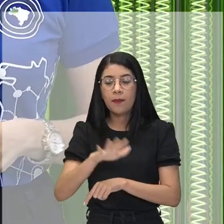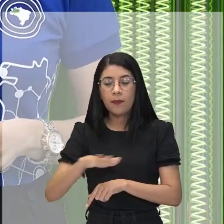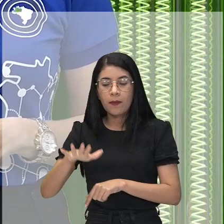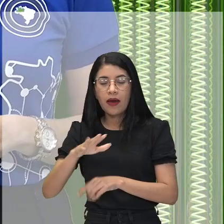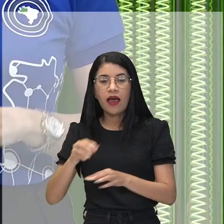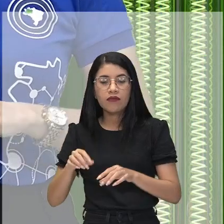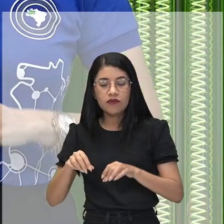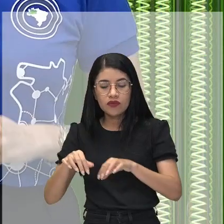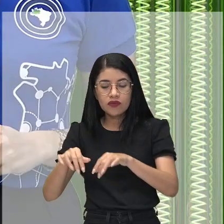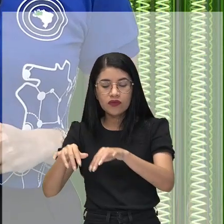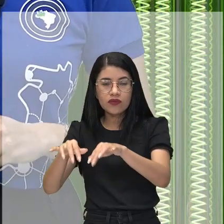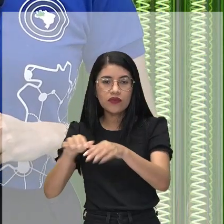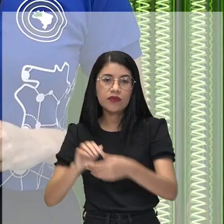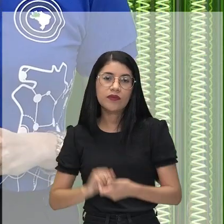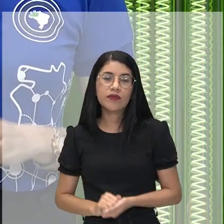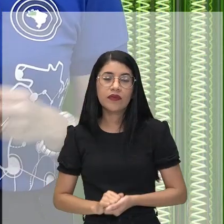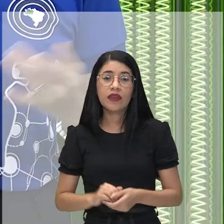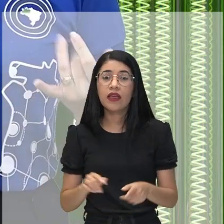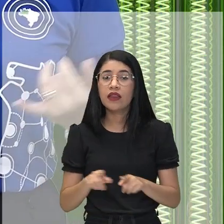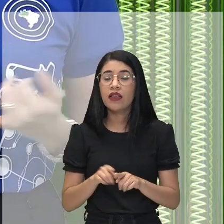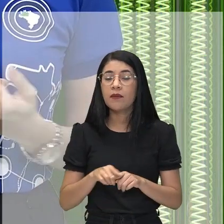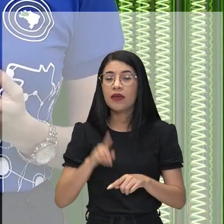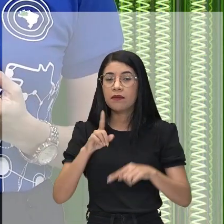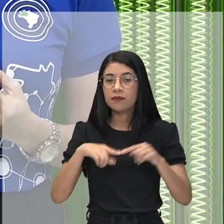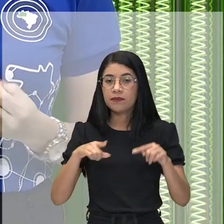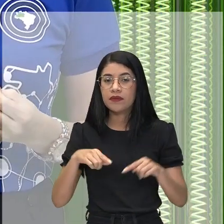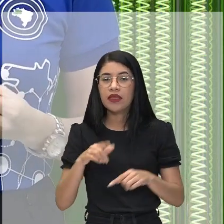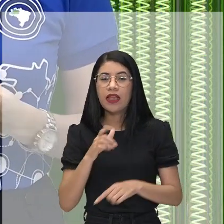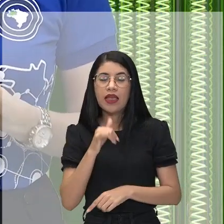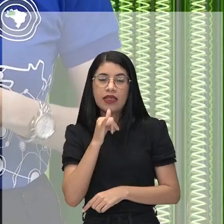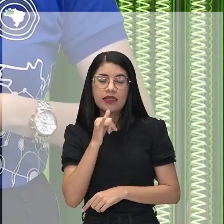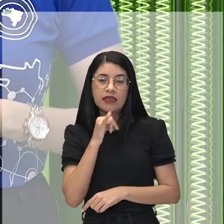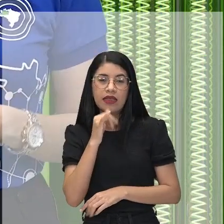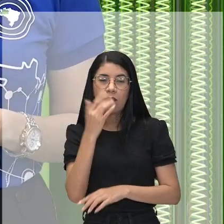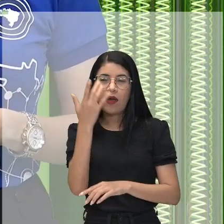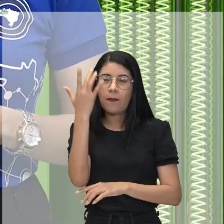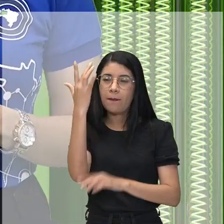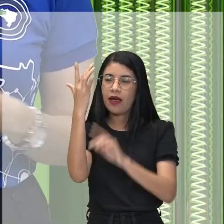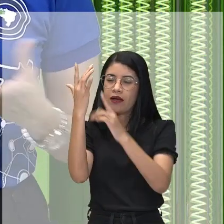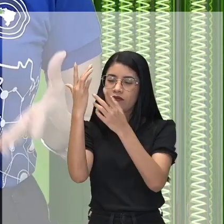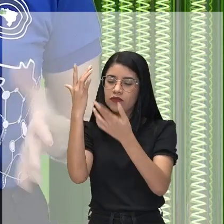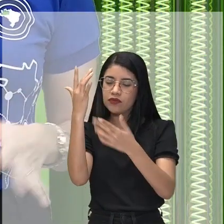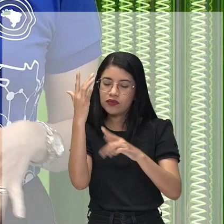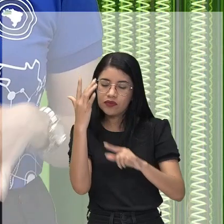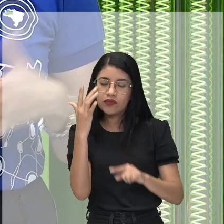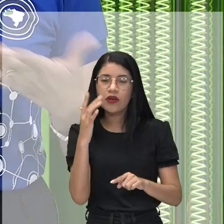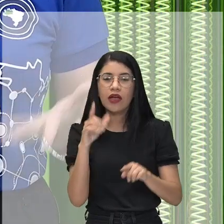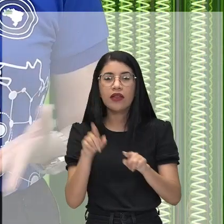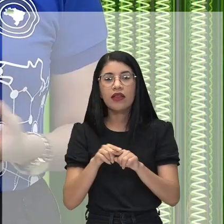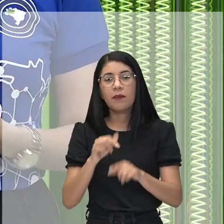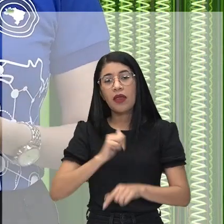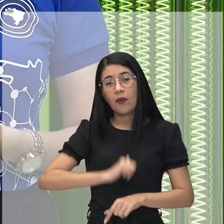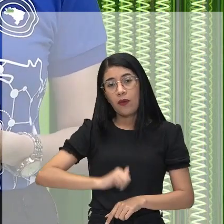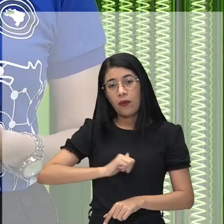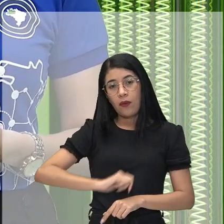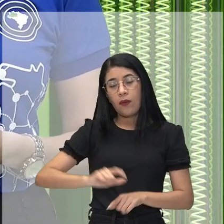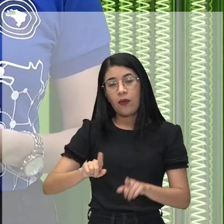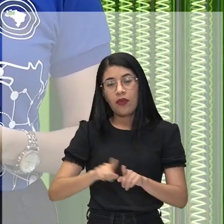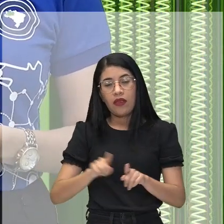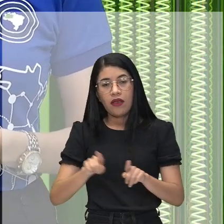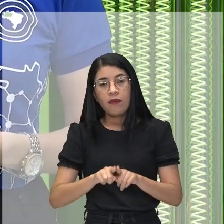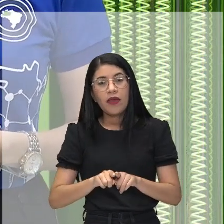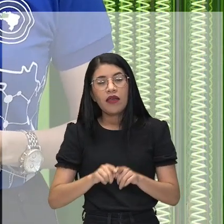certo? Além disso, a matéria orgânica como folhas secas, matéria fecal de animais e outros resíduos em